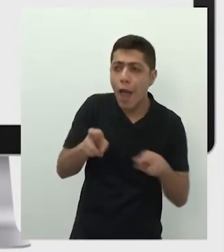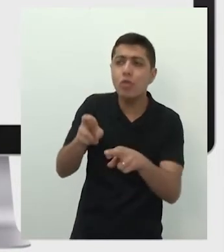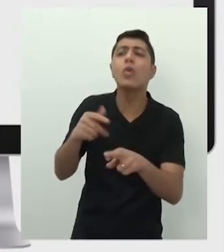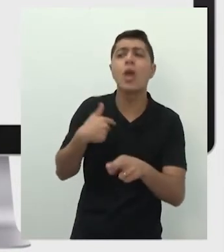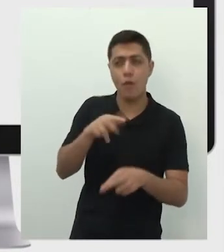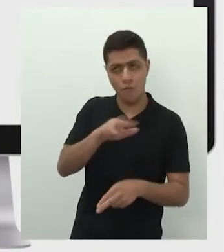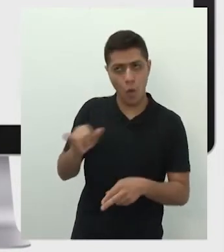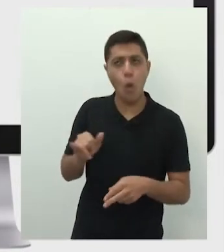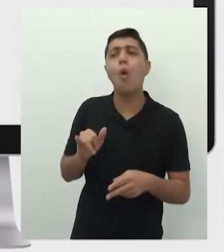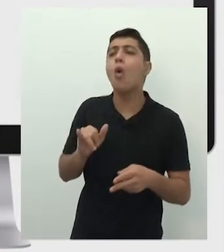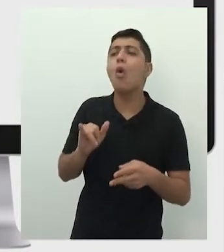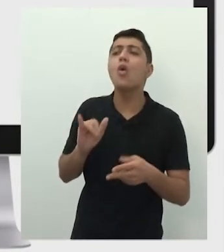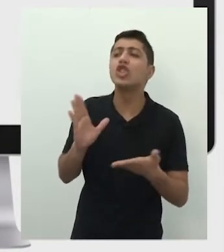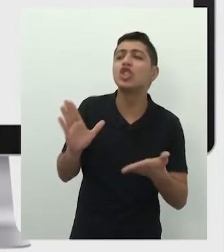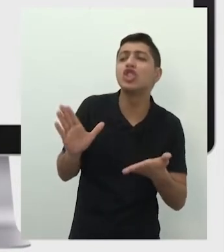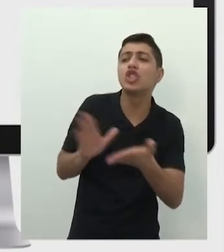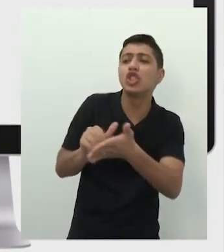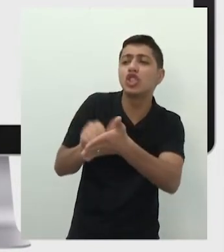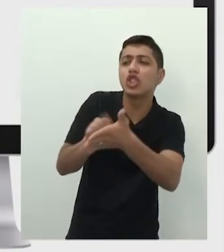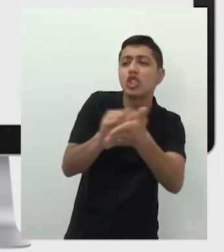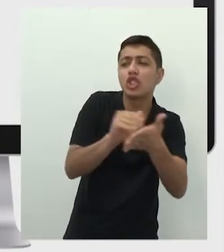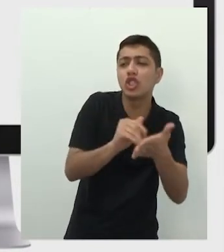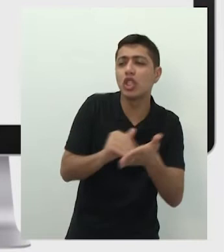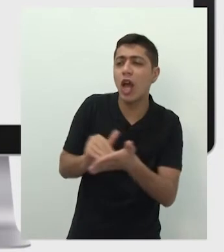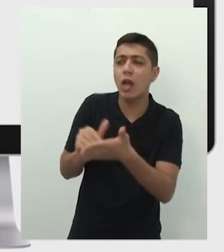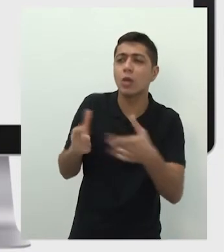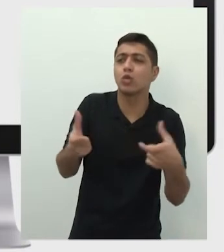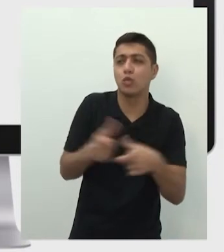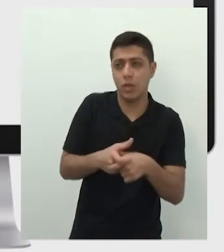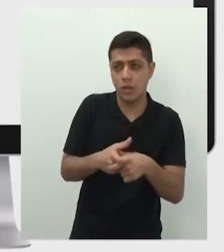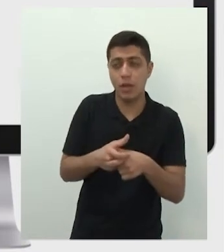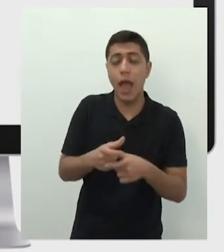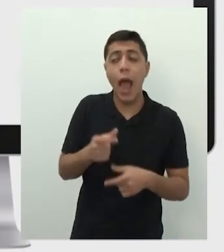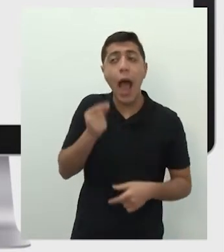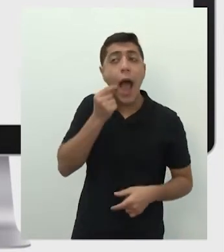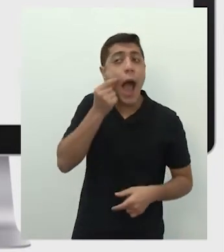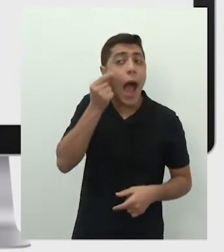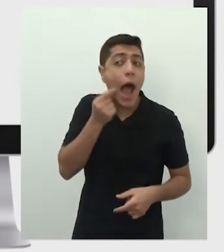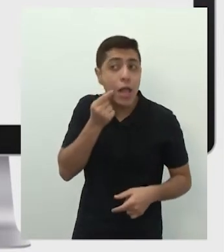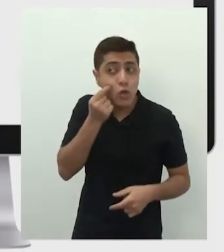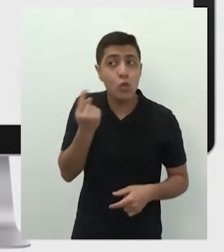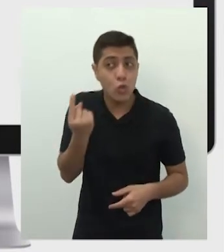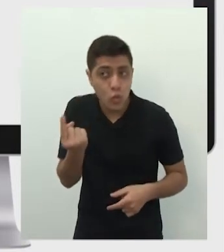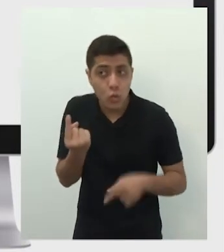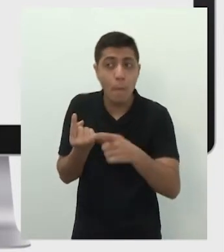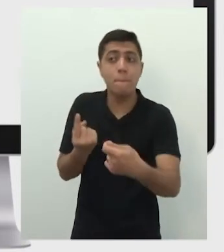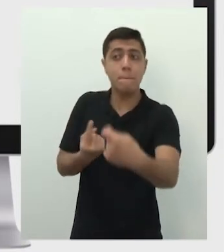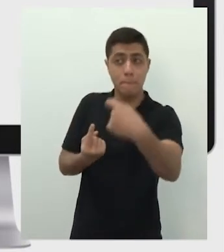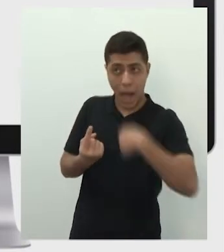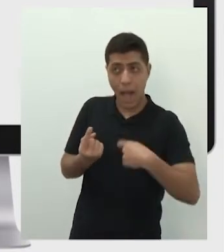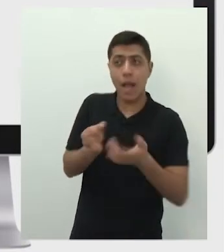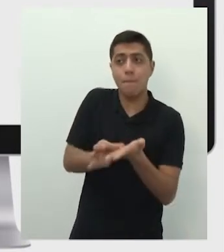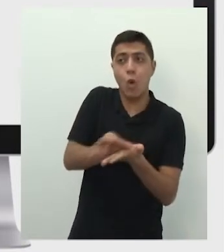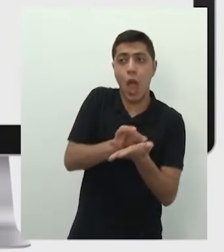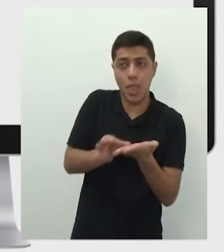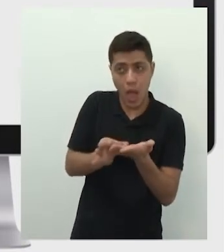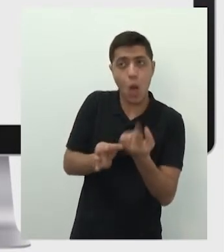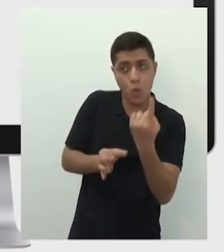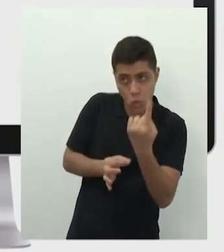uma moedinha para cada rato que saísse. E o pessoal topou a brincadeira, ele assinou lá o contrato